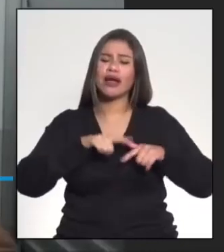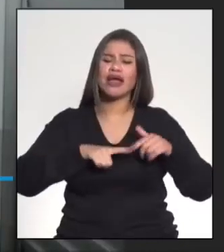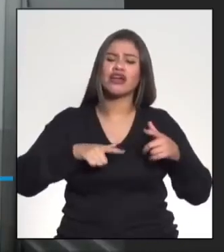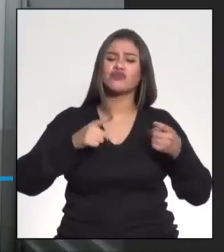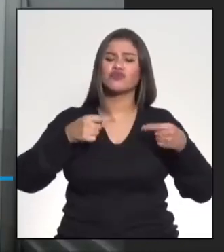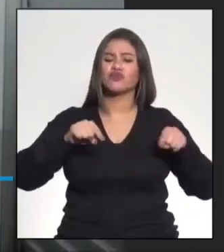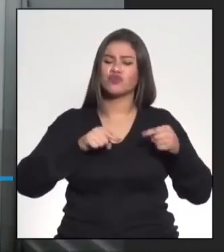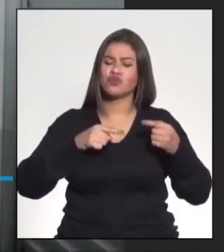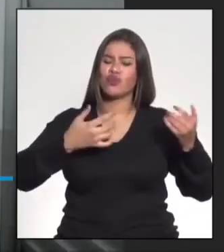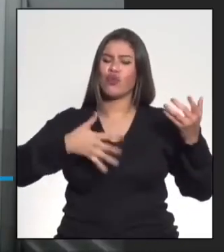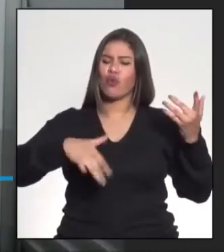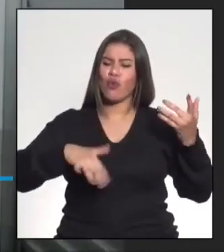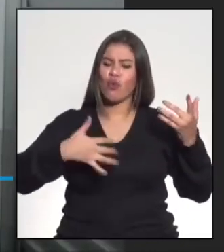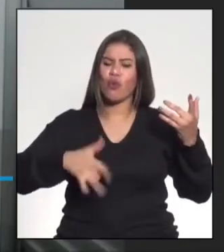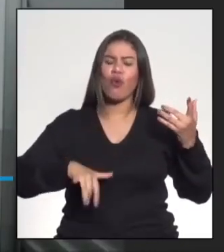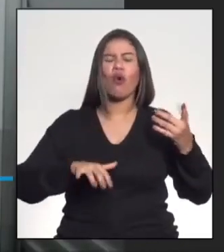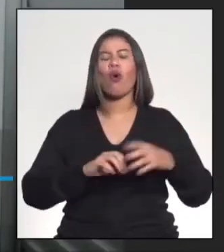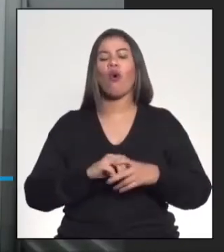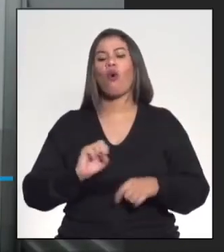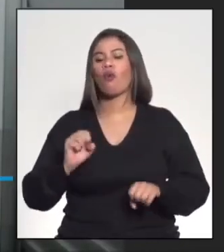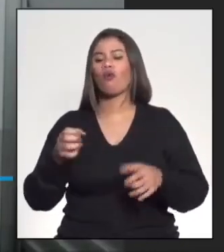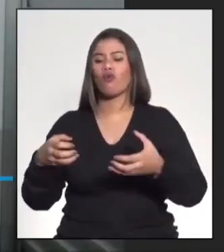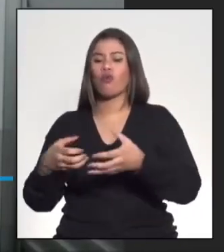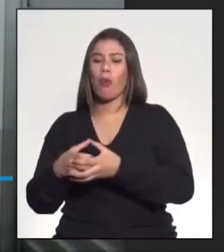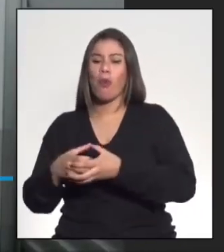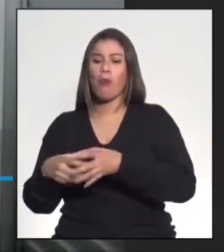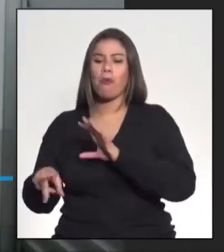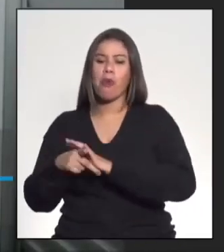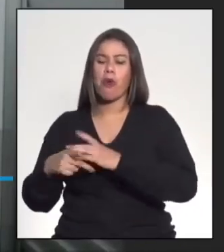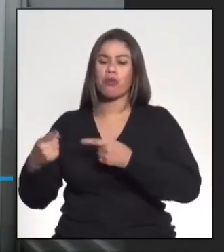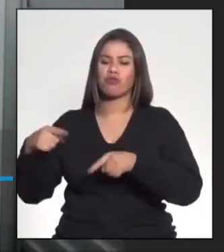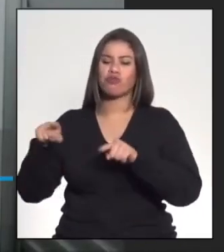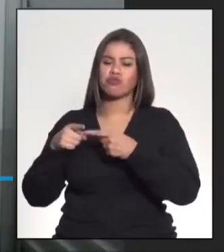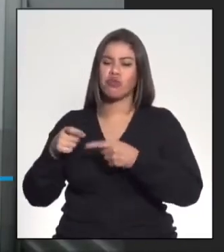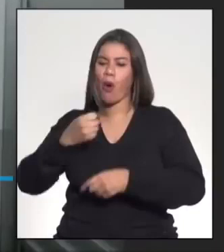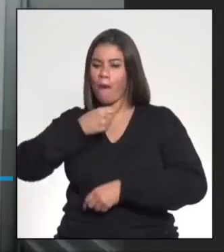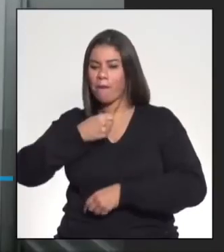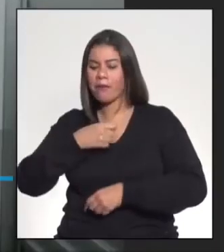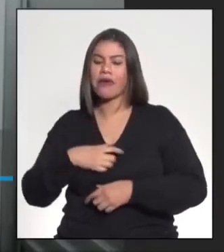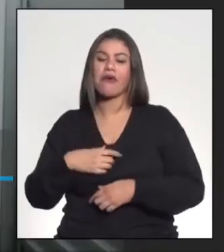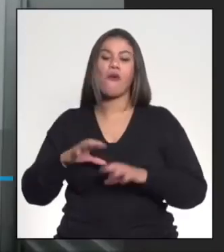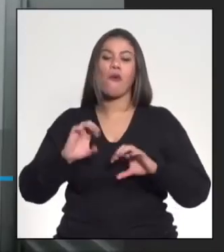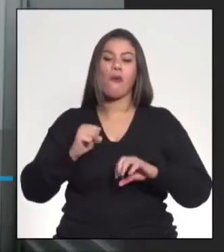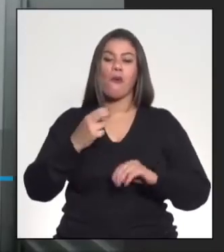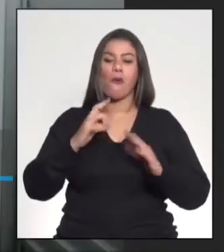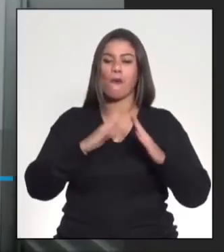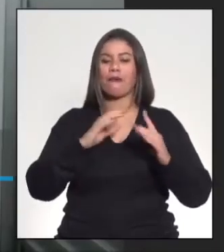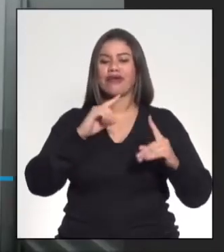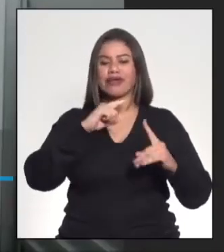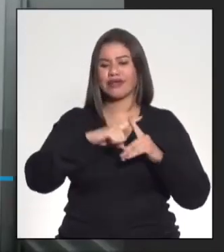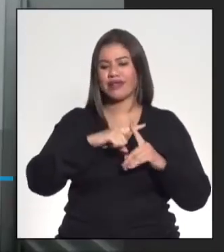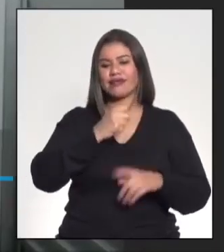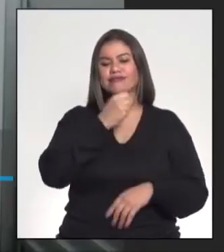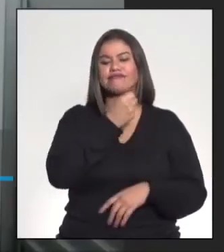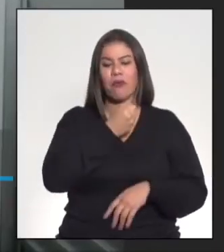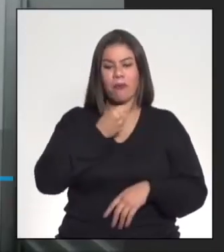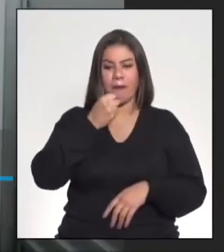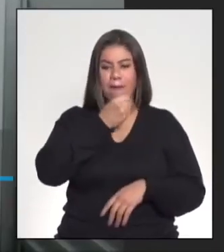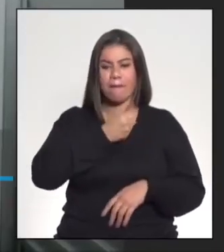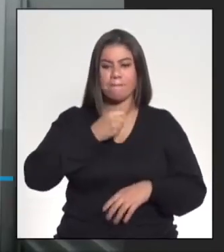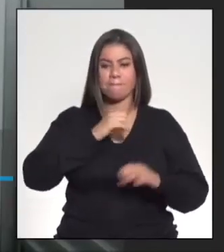participo de alguma banda, de alguma música, toco música, participo do coral da igreja. O Jonas